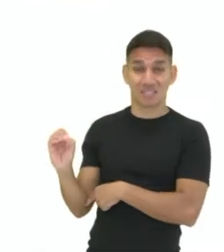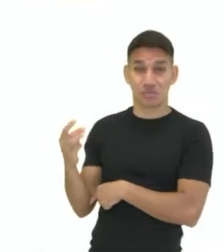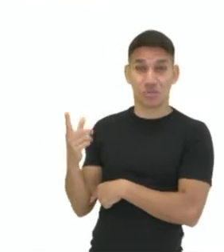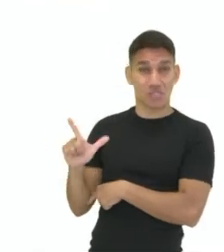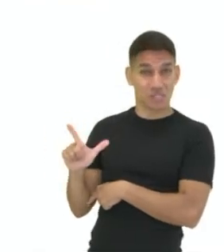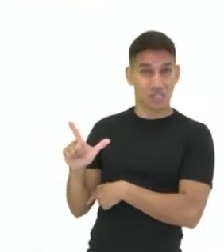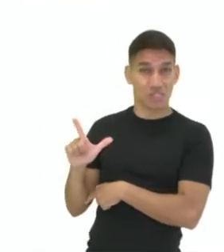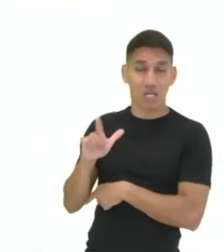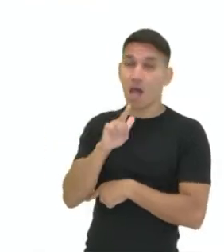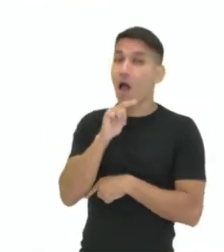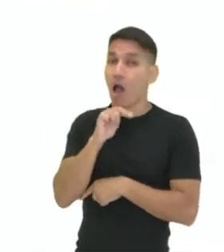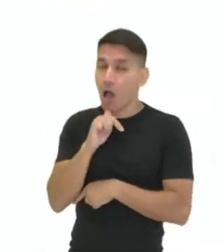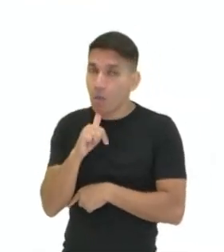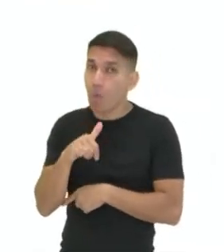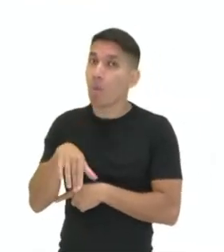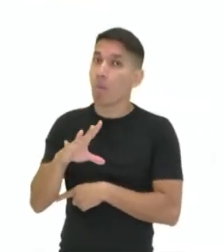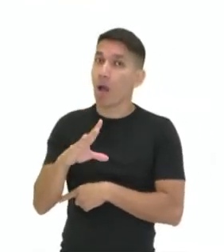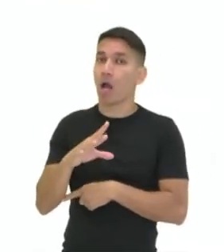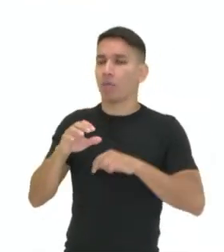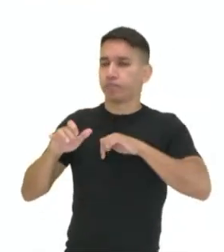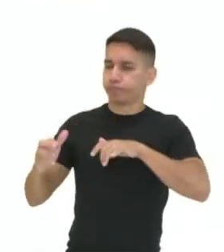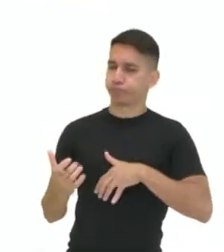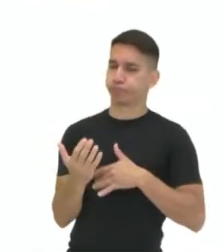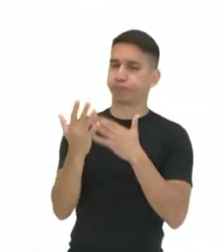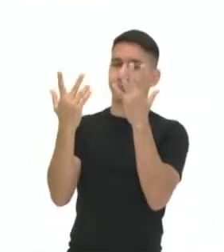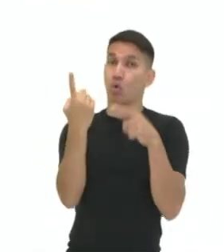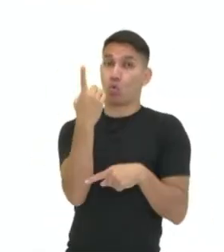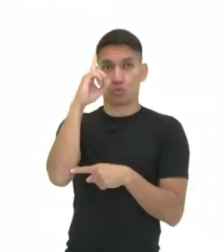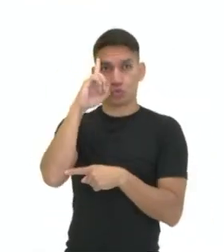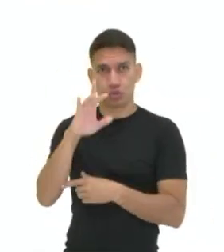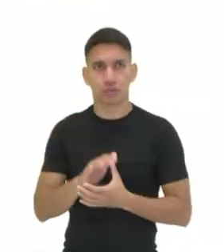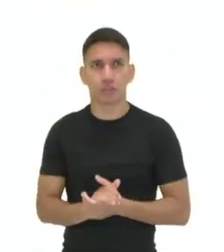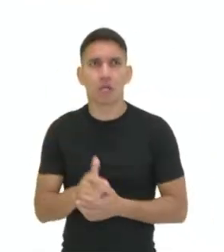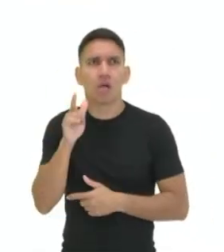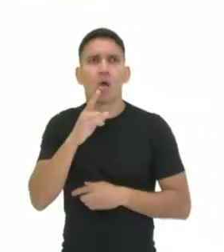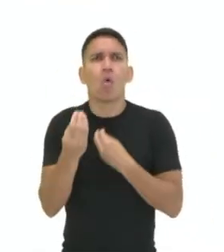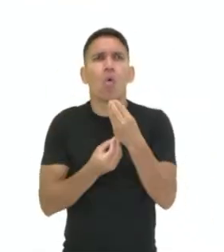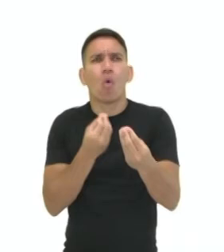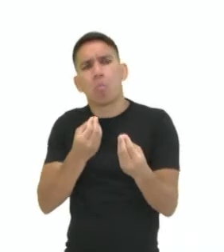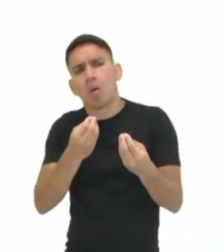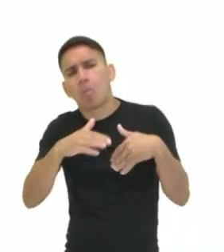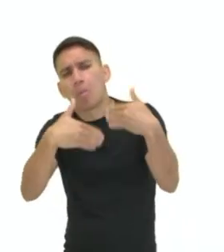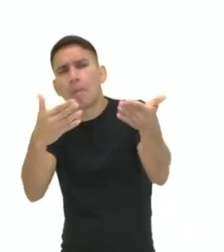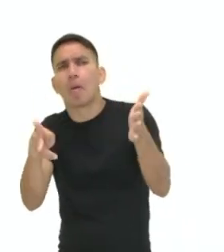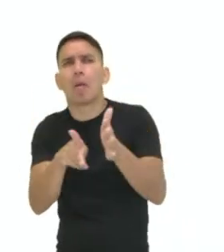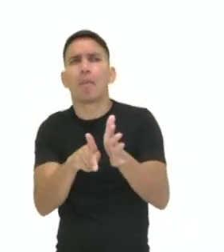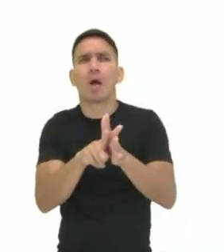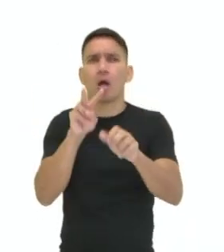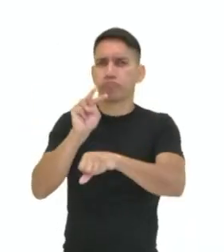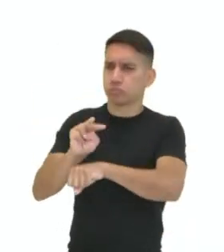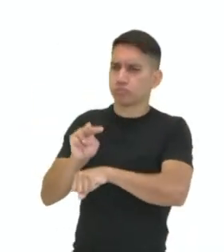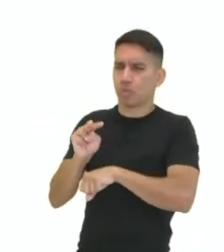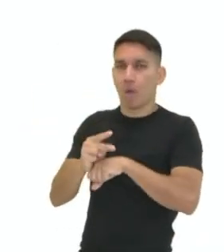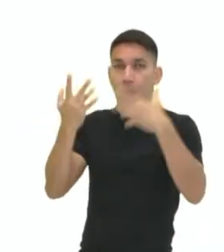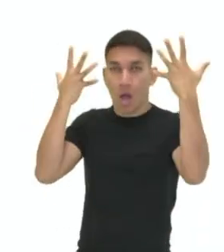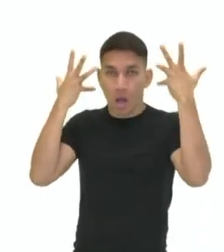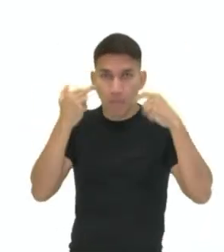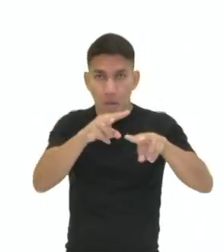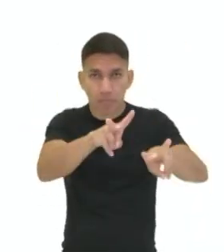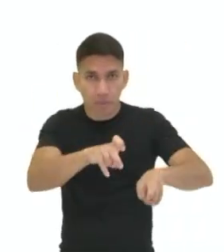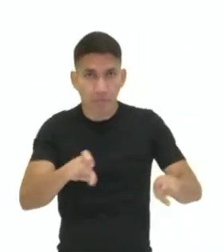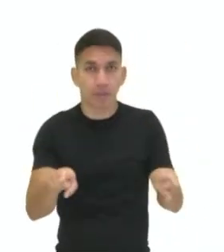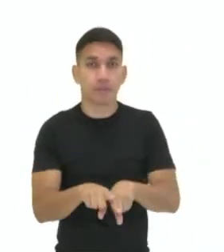dia. Considerando o avanço da atividade agrícola e pecuária sobre a área da floresta amazônica, incluindo o desmatamento para esse